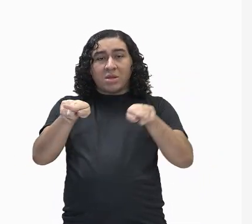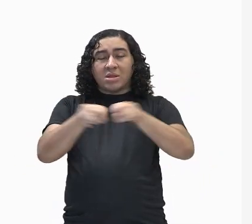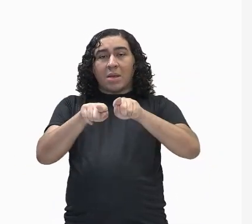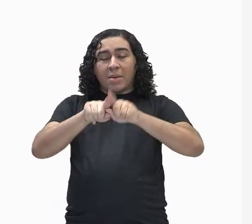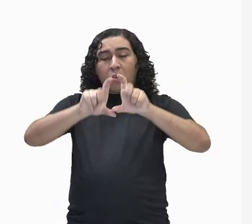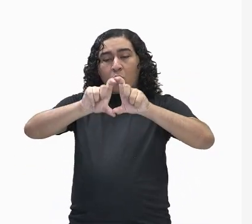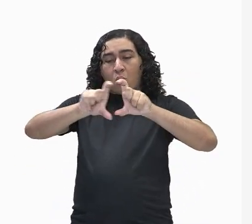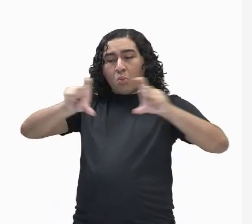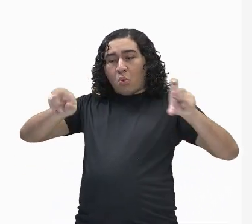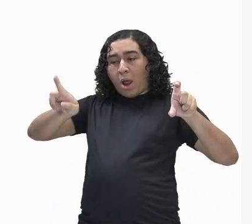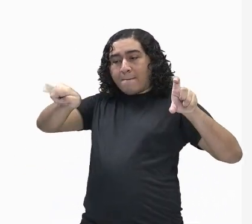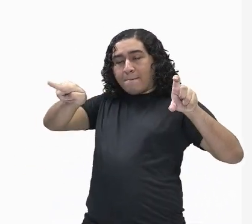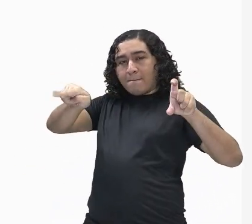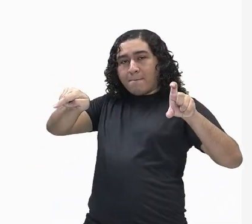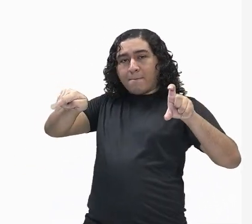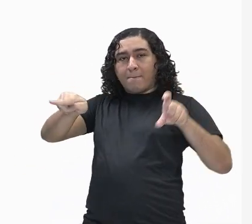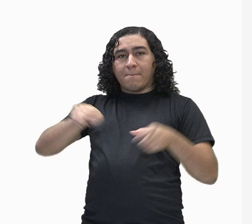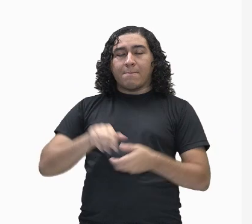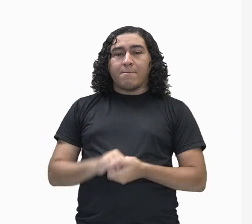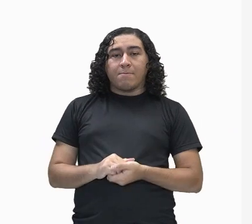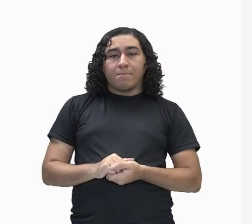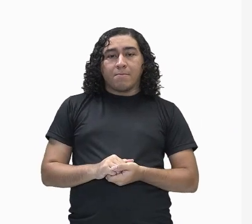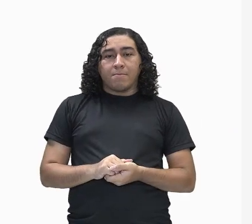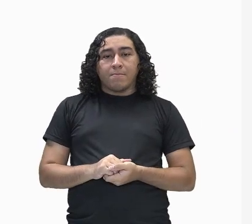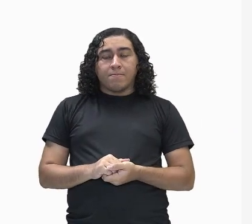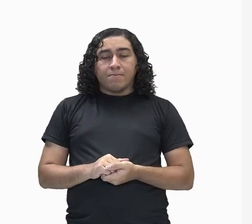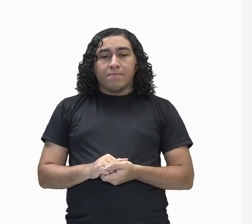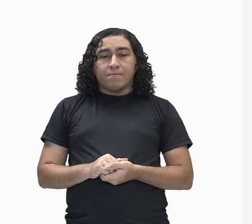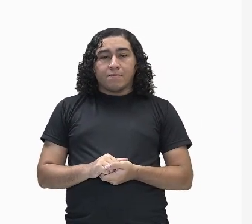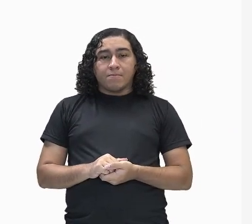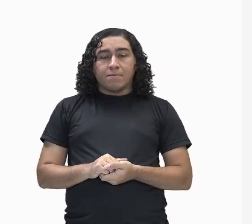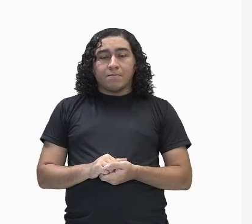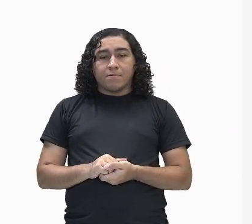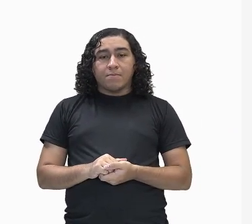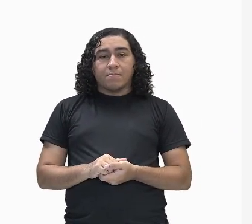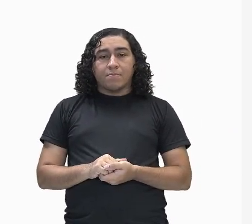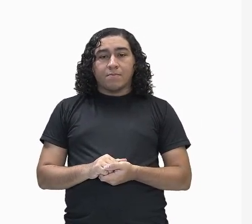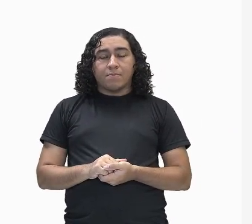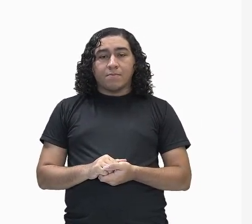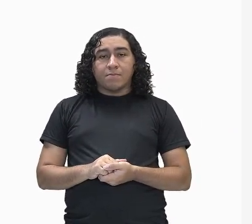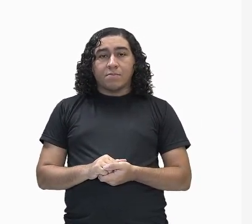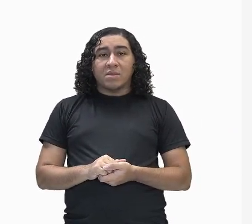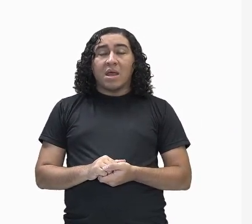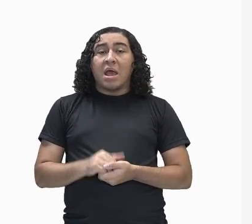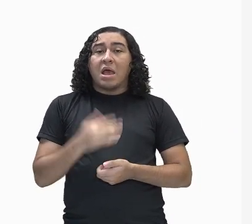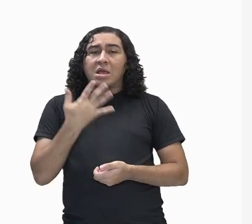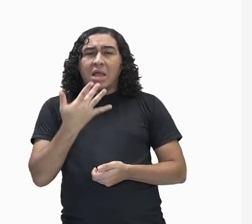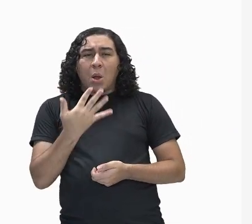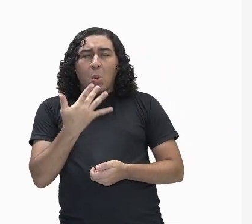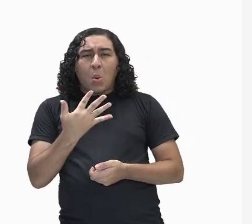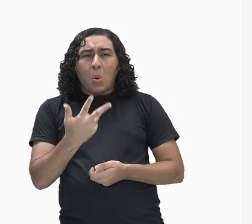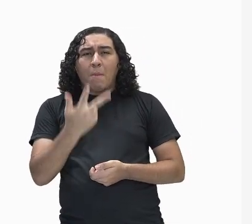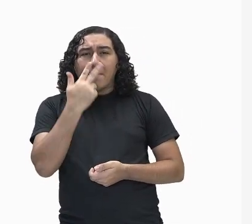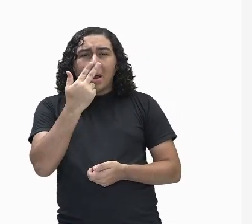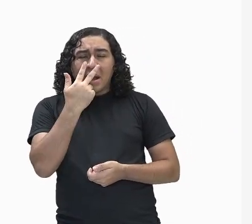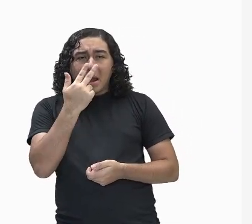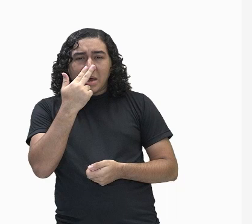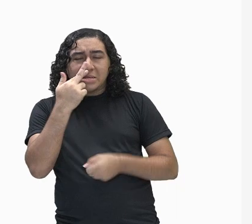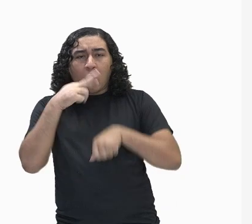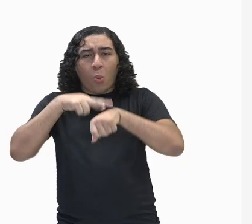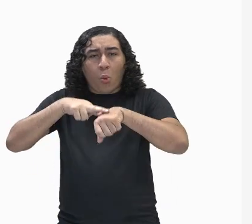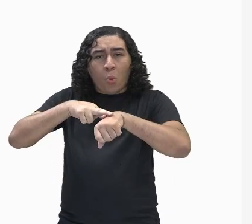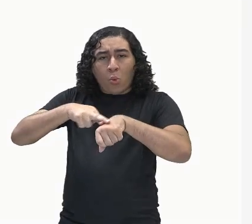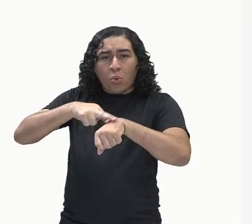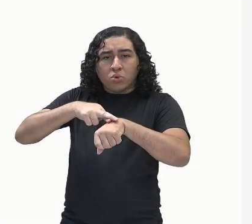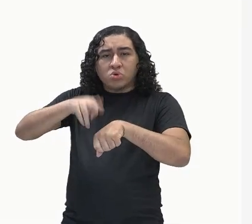características essa essa parte em lilá que a gente observa bem no centro da imagem ela